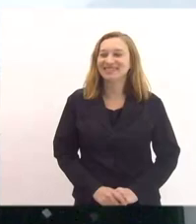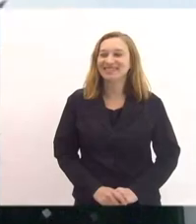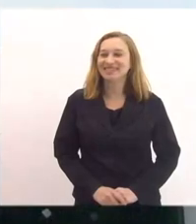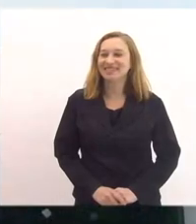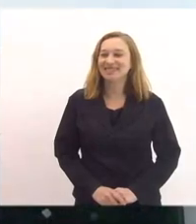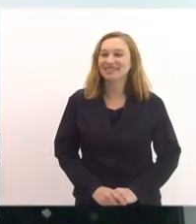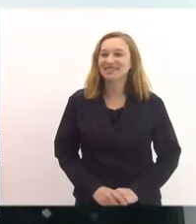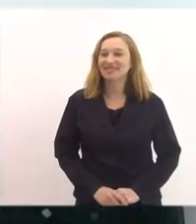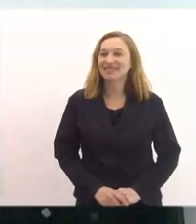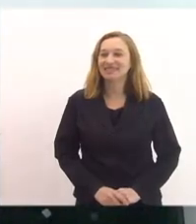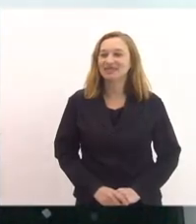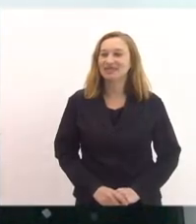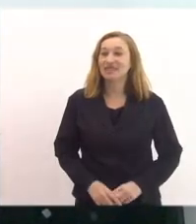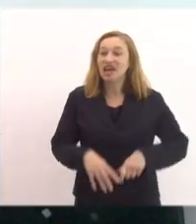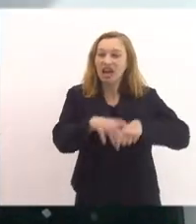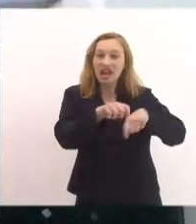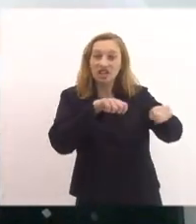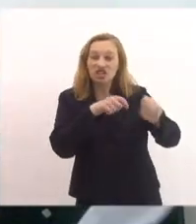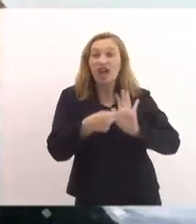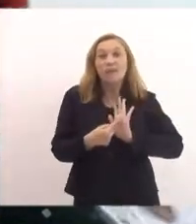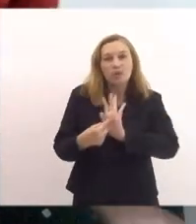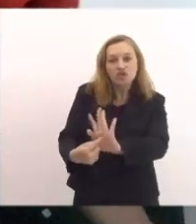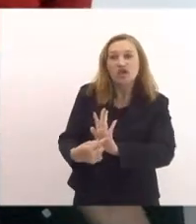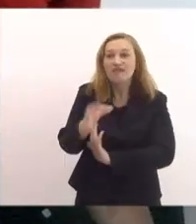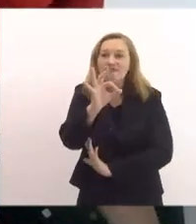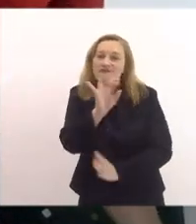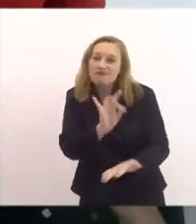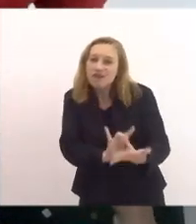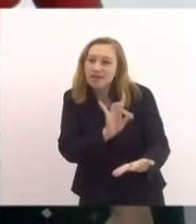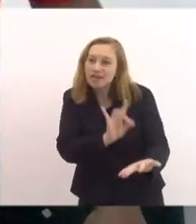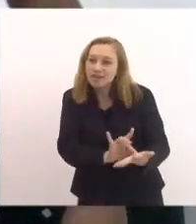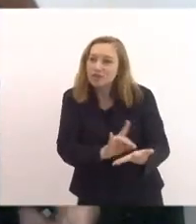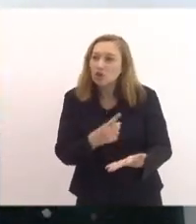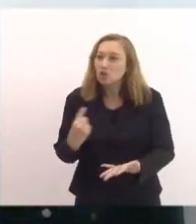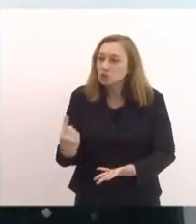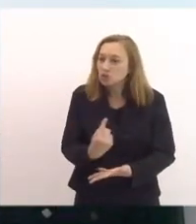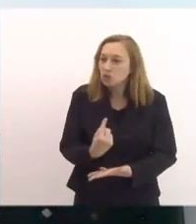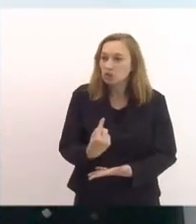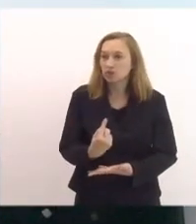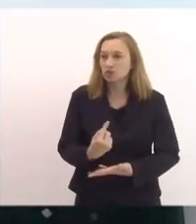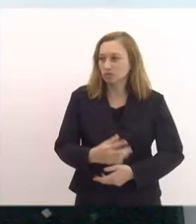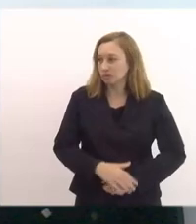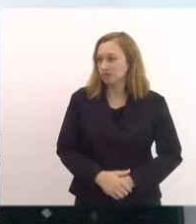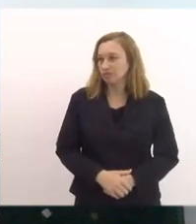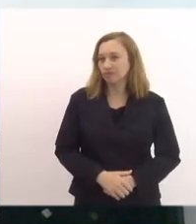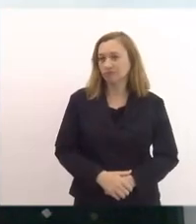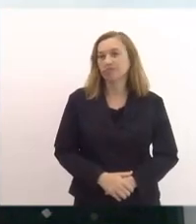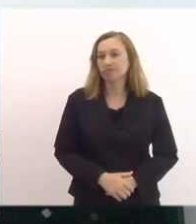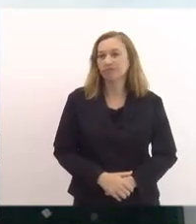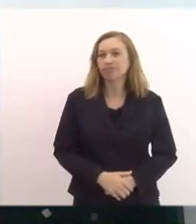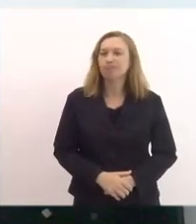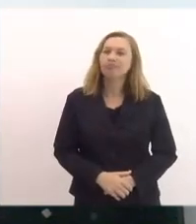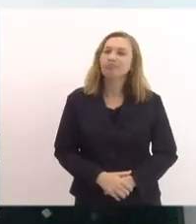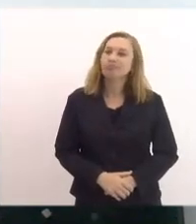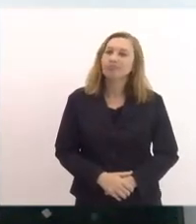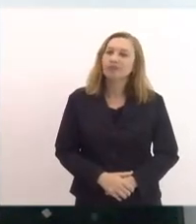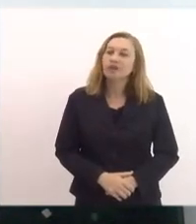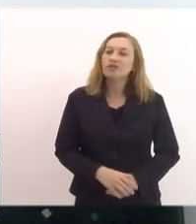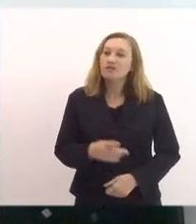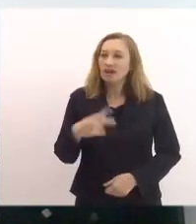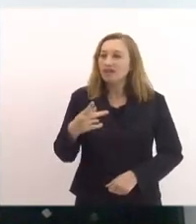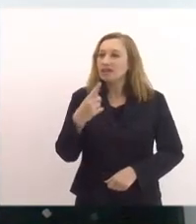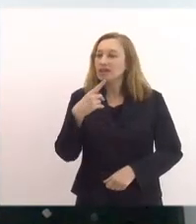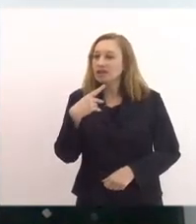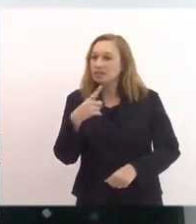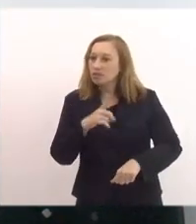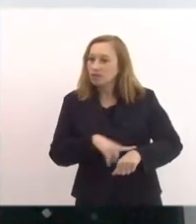tirar da própria carne, rasgar as feridas e mostrar realmente os nossos erros e assumi-los. E disse... naquele momento, o